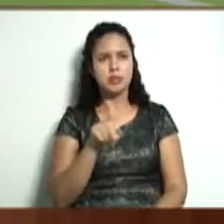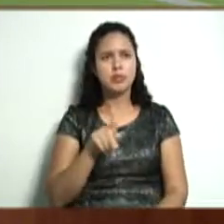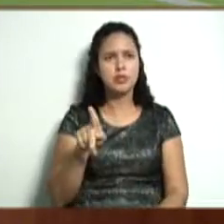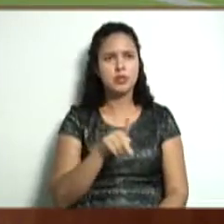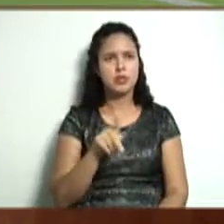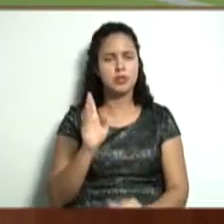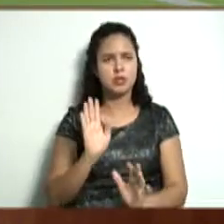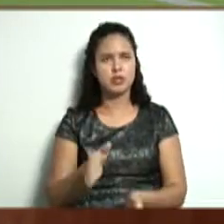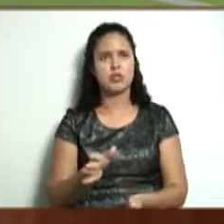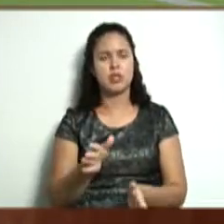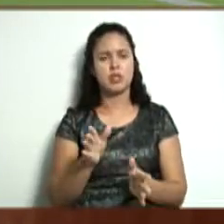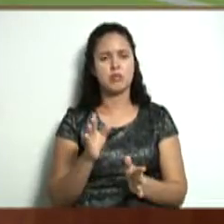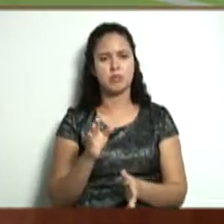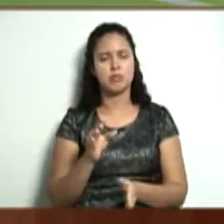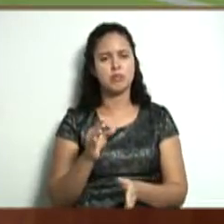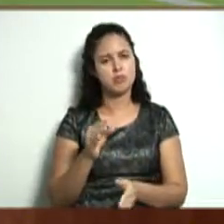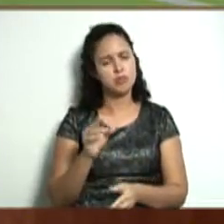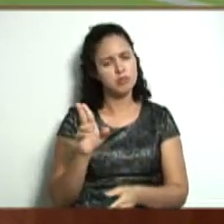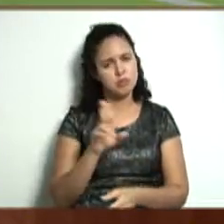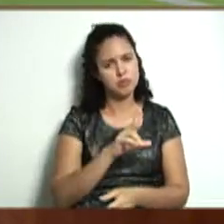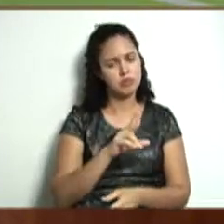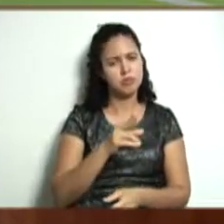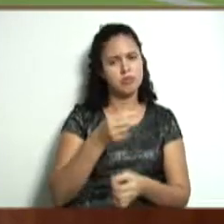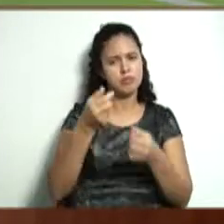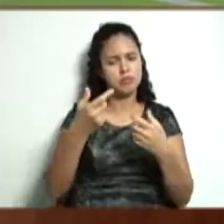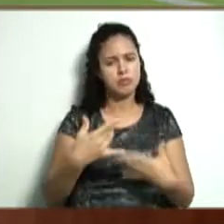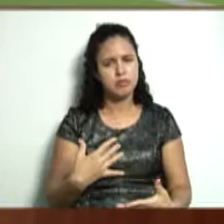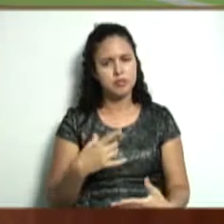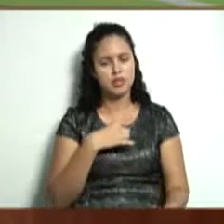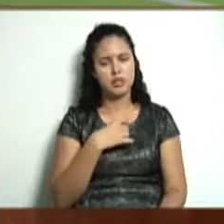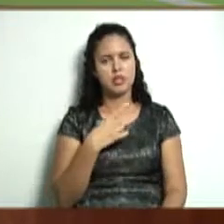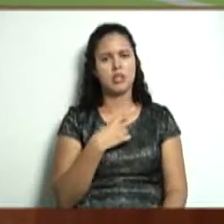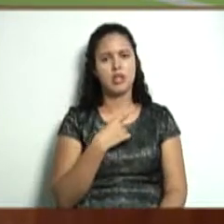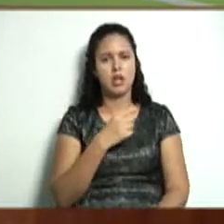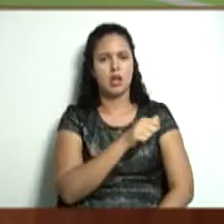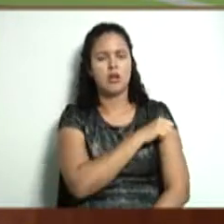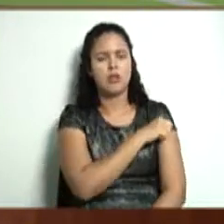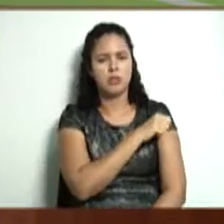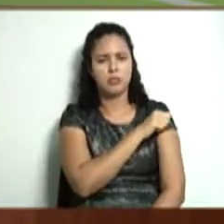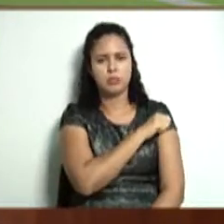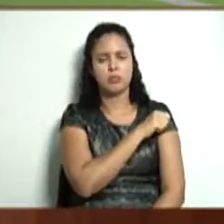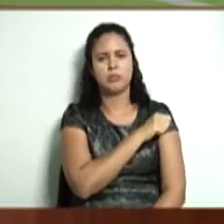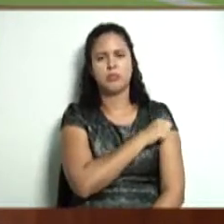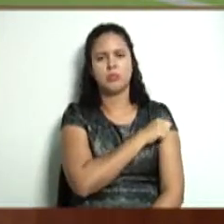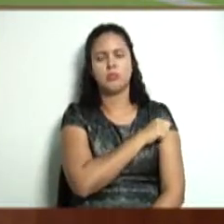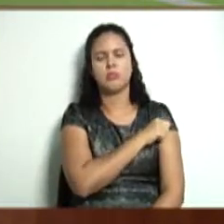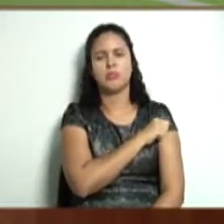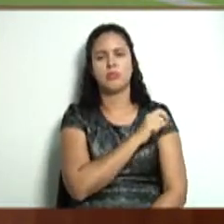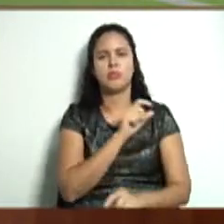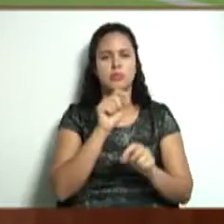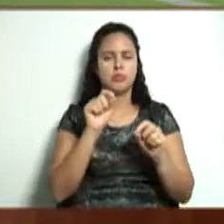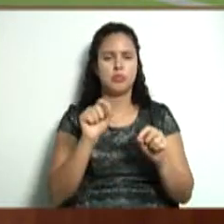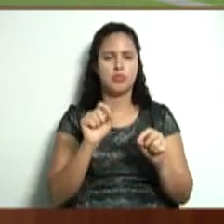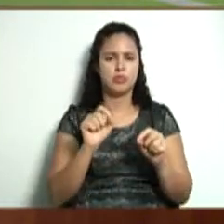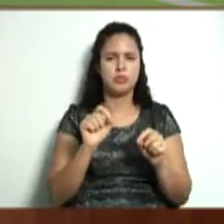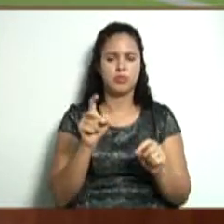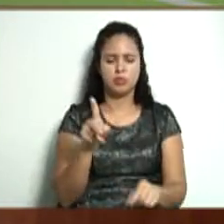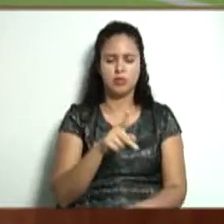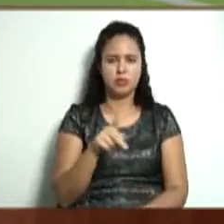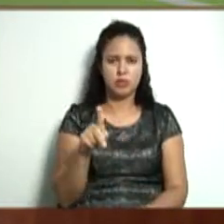a gente já vem citando, também teve a participação dos alunos aqui, ó, da